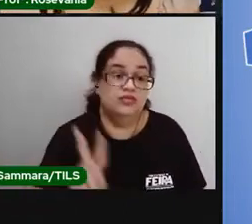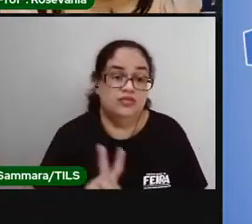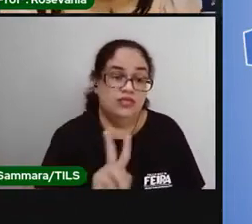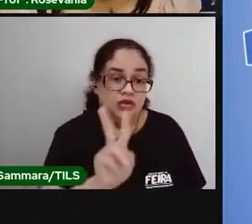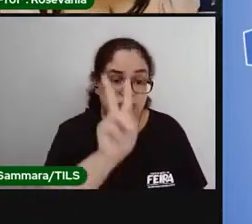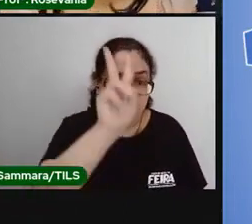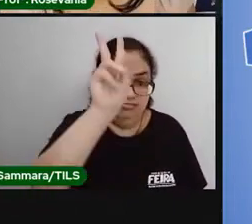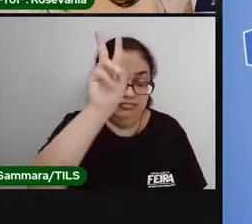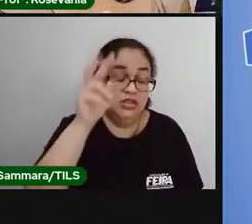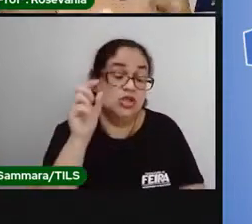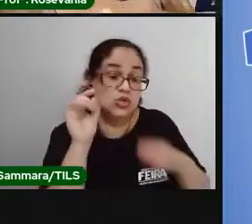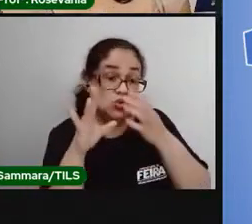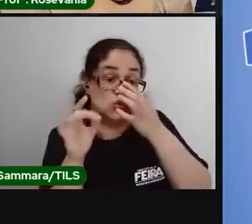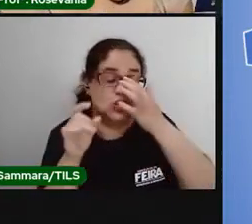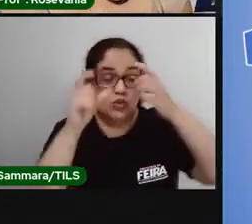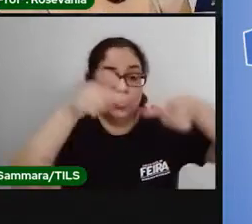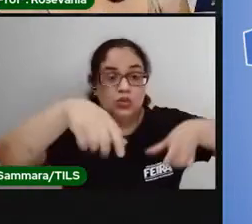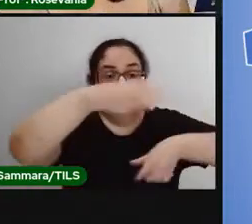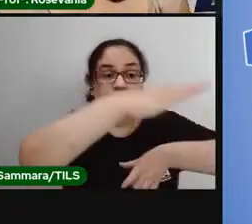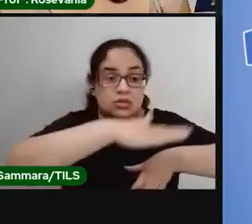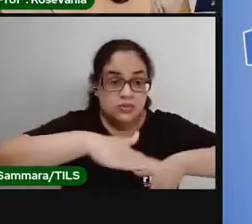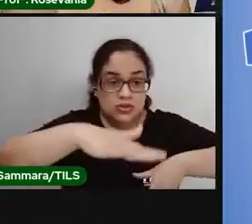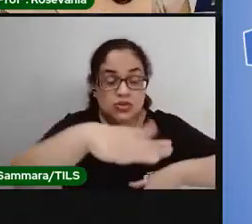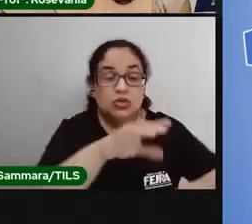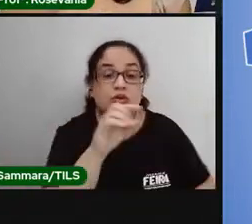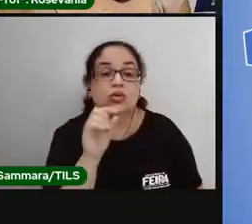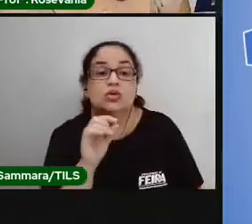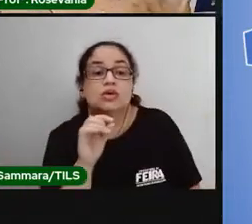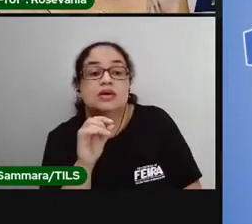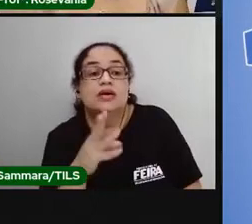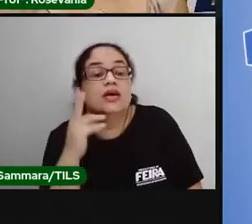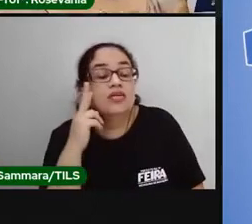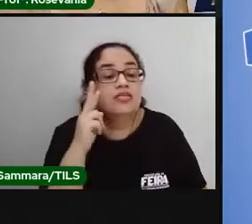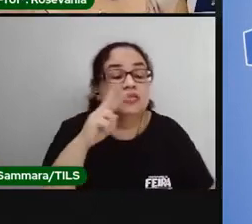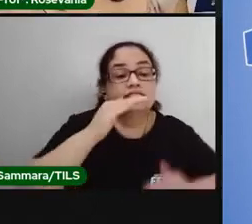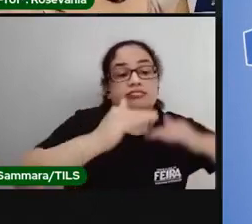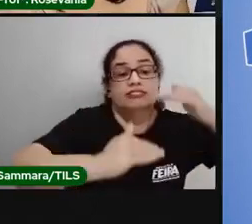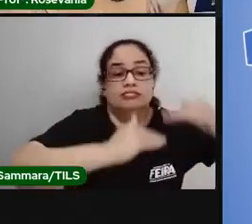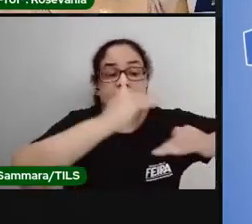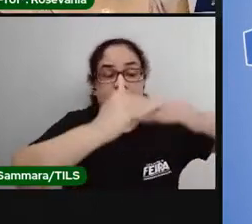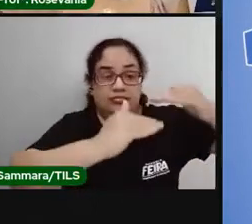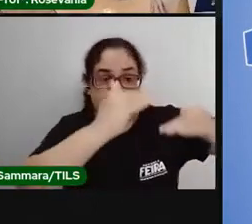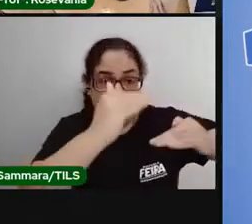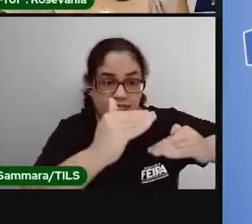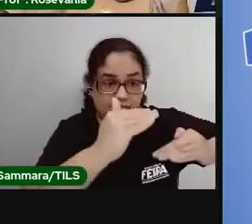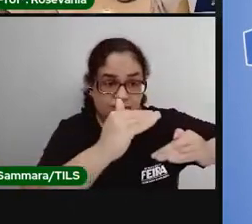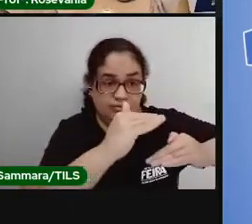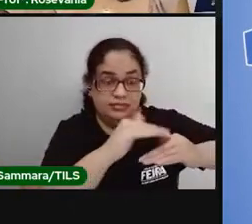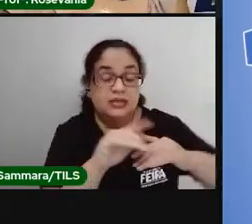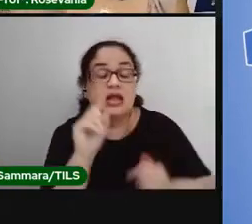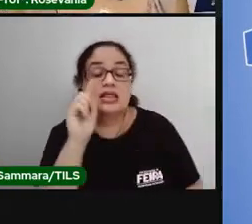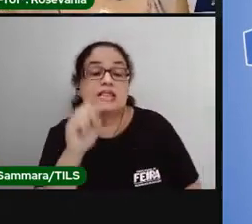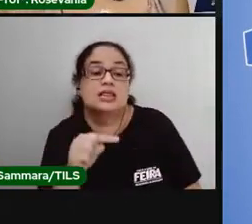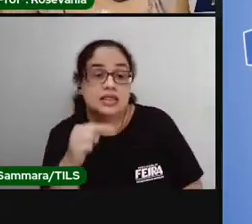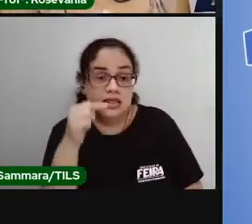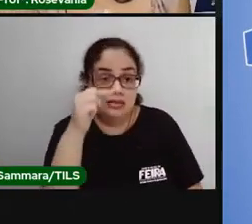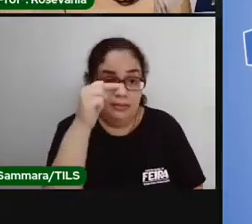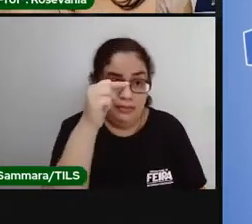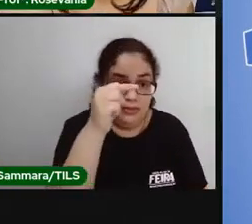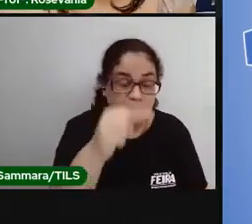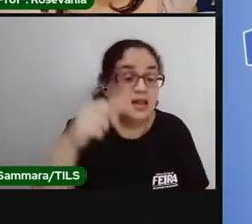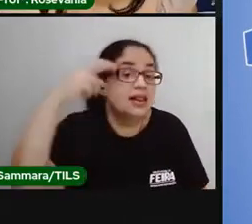só o espaço. Ele tem valor ali que a gente vai agregando ao longo do tempo e que depois vão